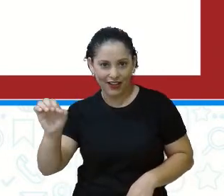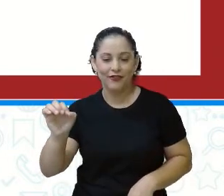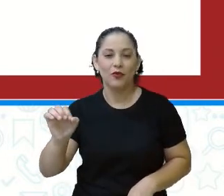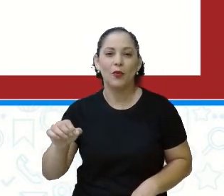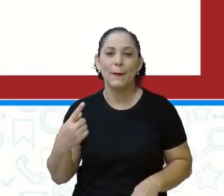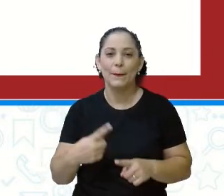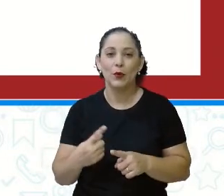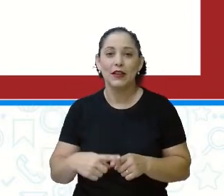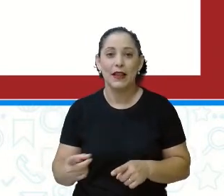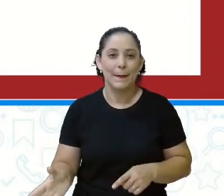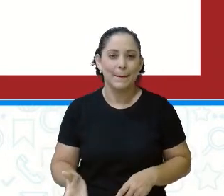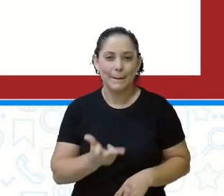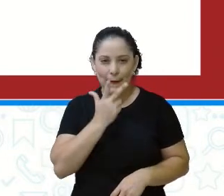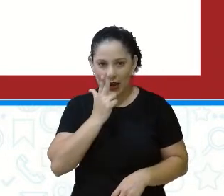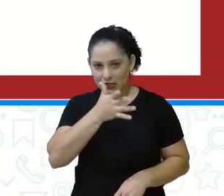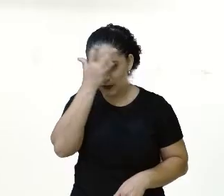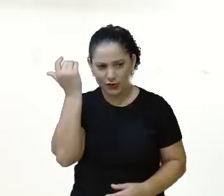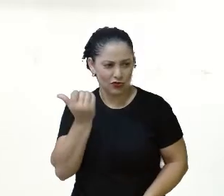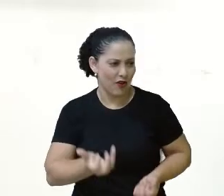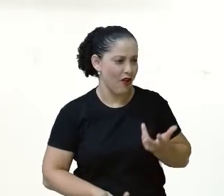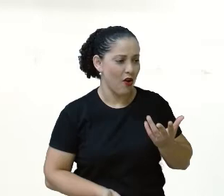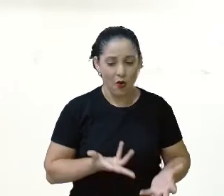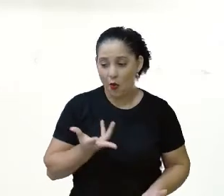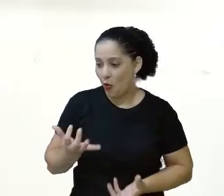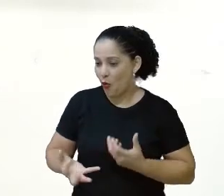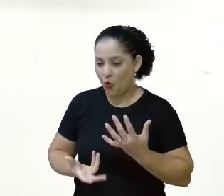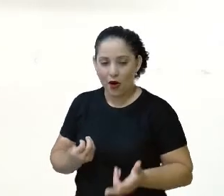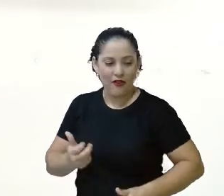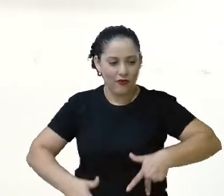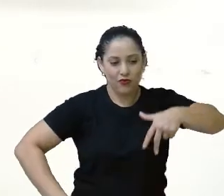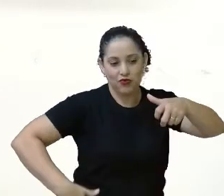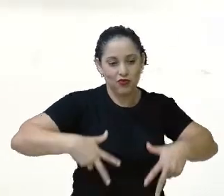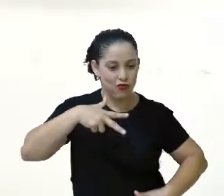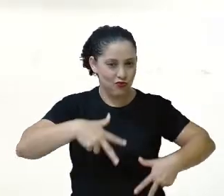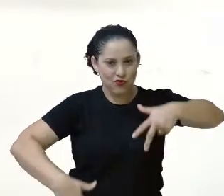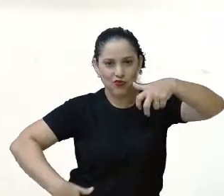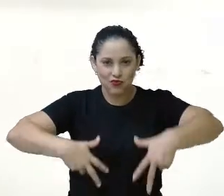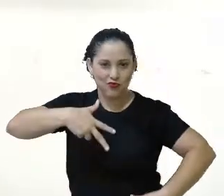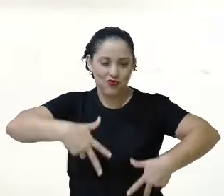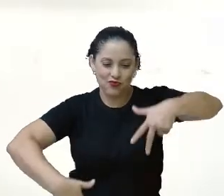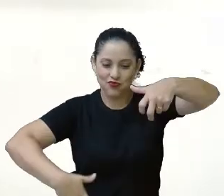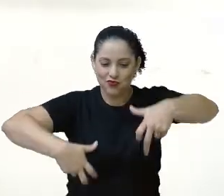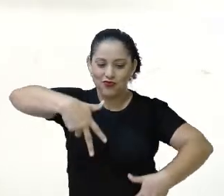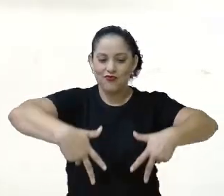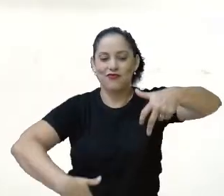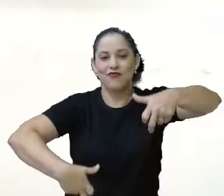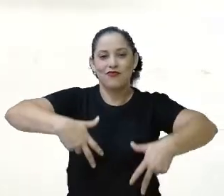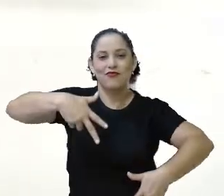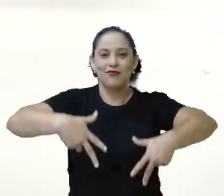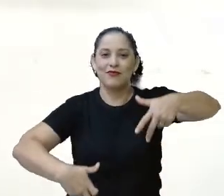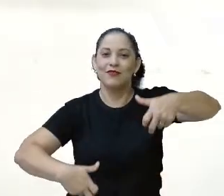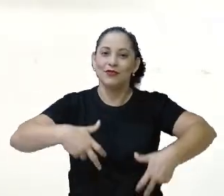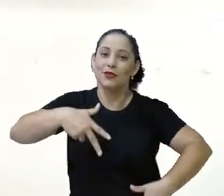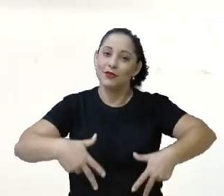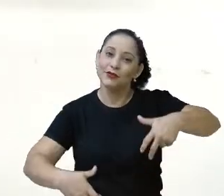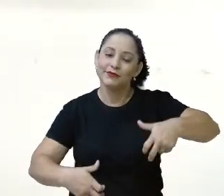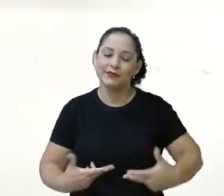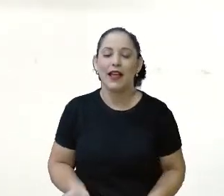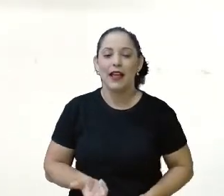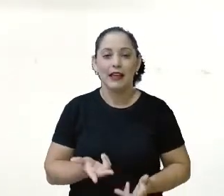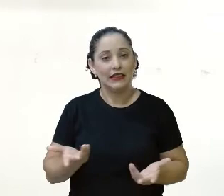estava fervendo, só que não dizia fervendo, dizia frevendo, e aí a palavra veio a